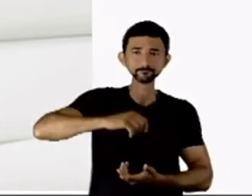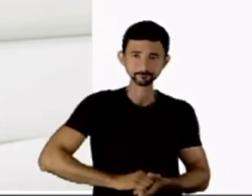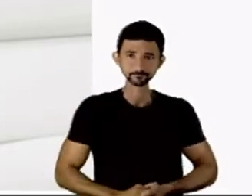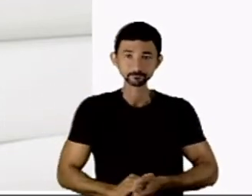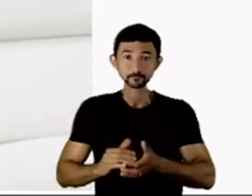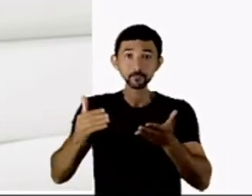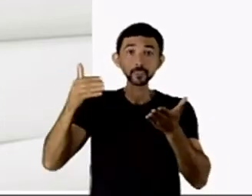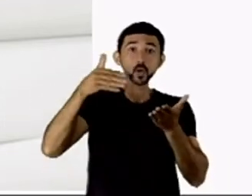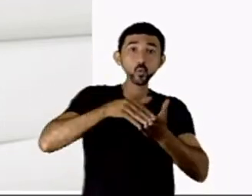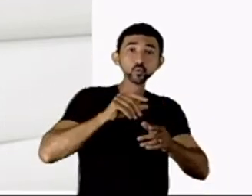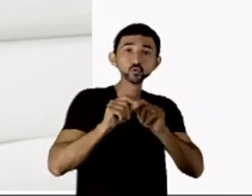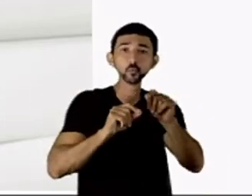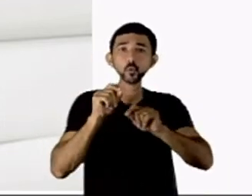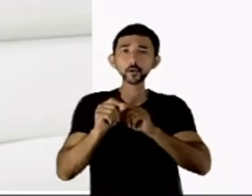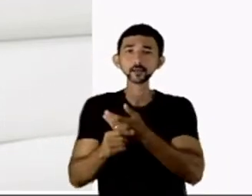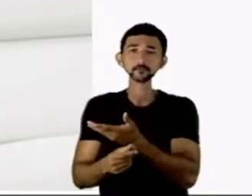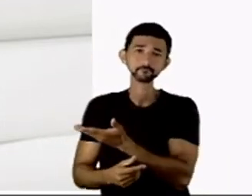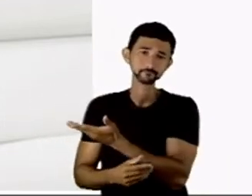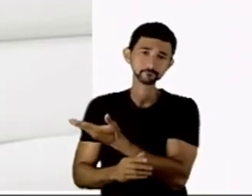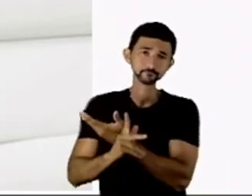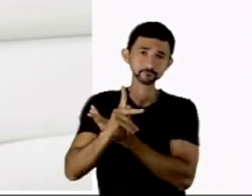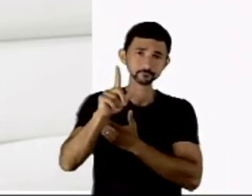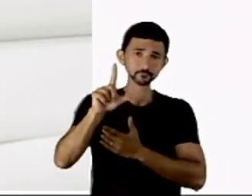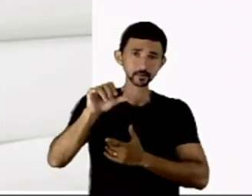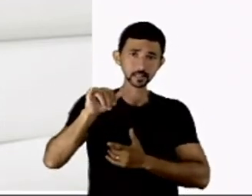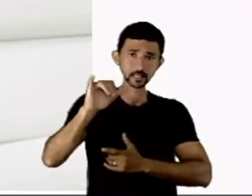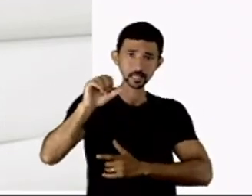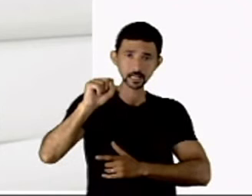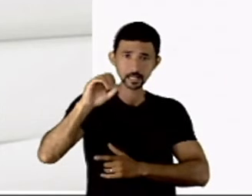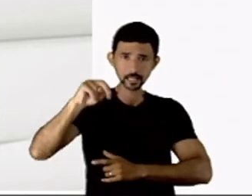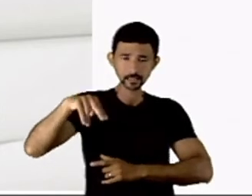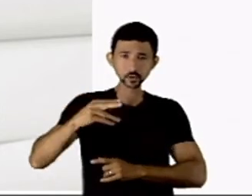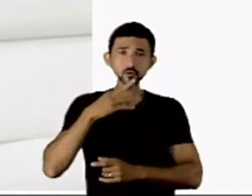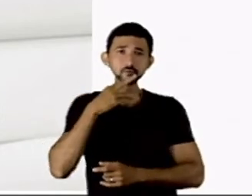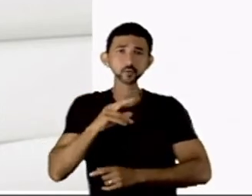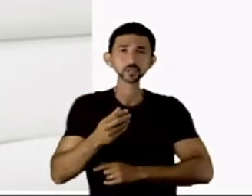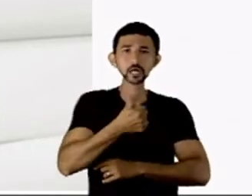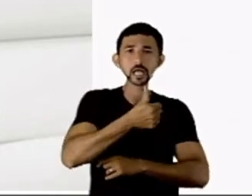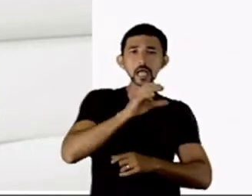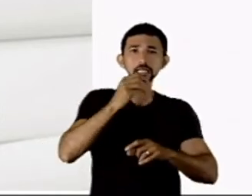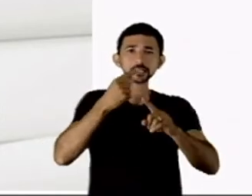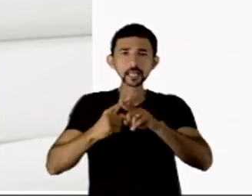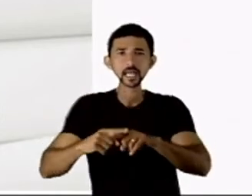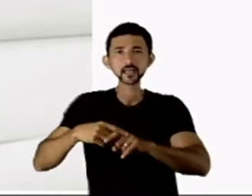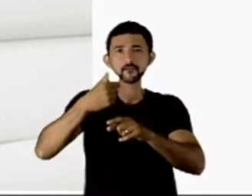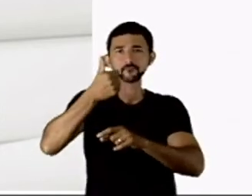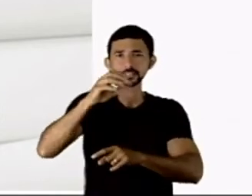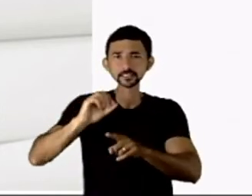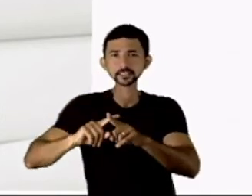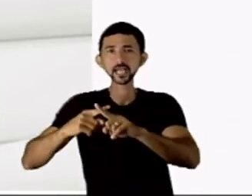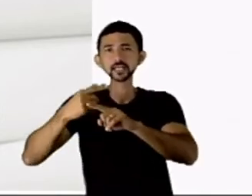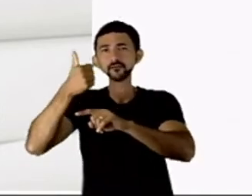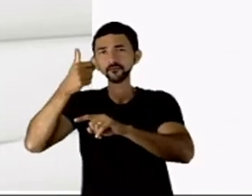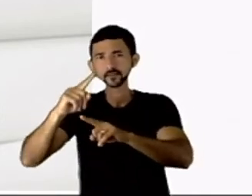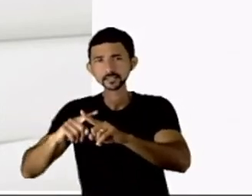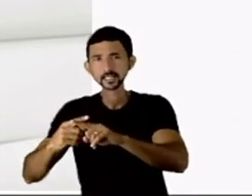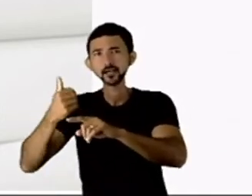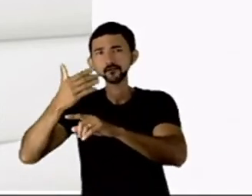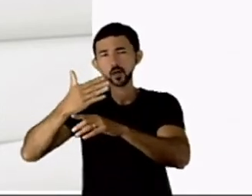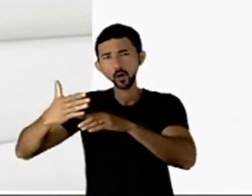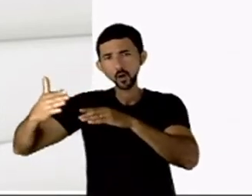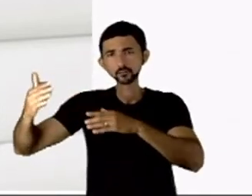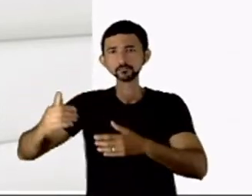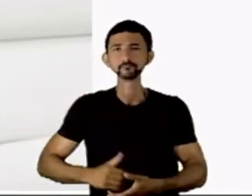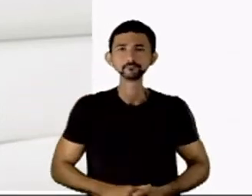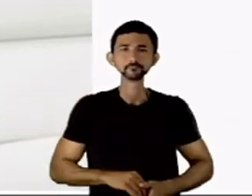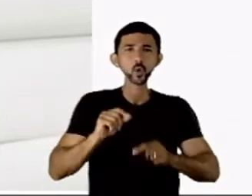último problema é aquele que o Cleison respondeu, que é 10 vezes 10 vezes 10 vezes 10. O que é que